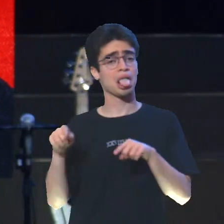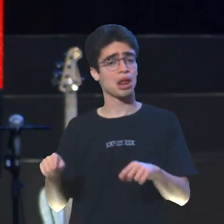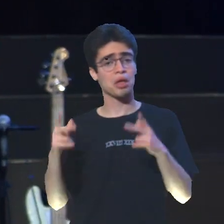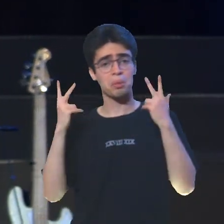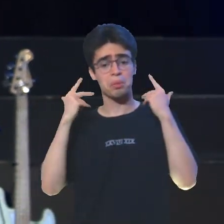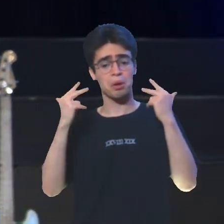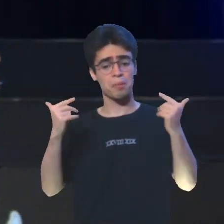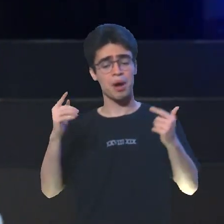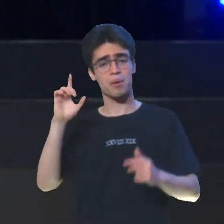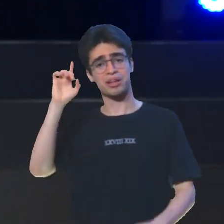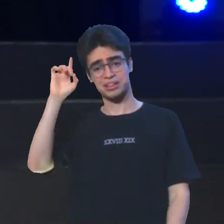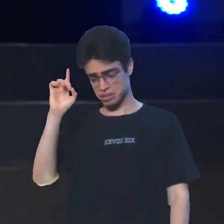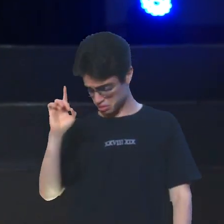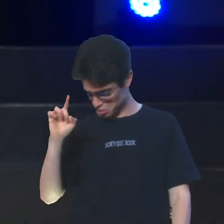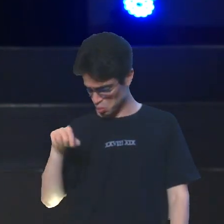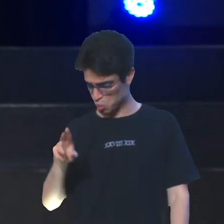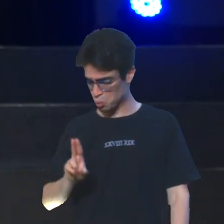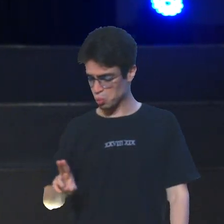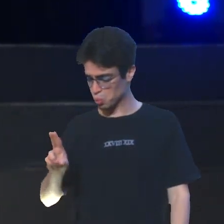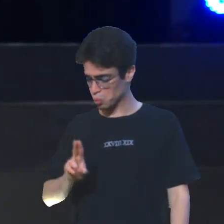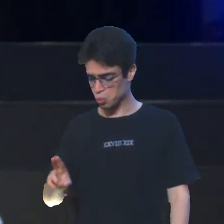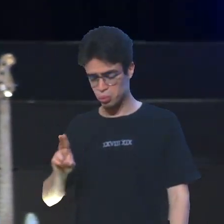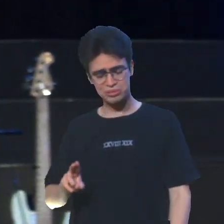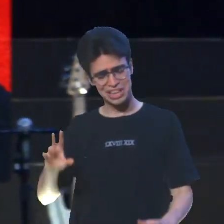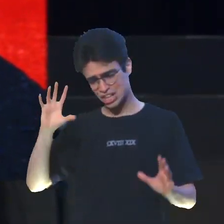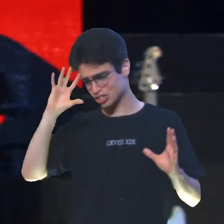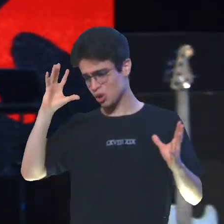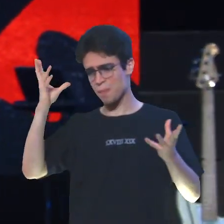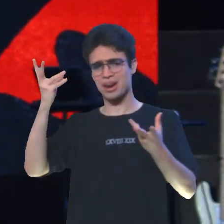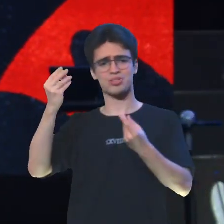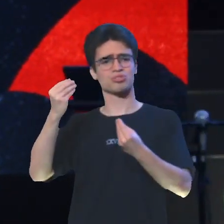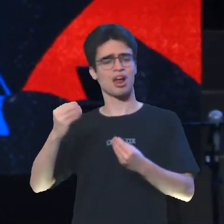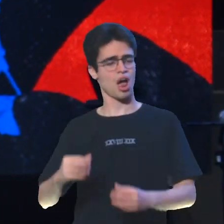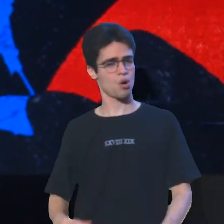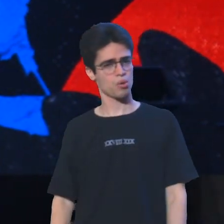de pau ali, ele consegue fazer algo sobrenatural.